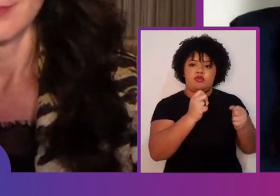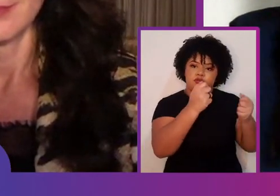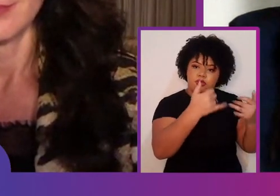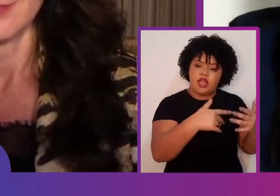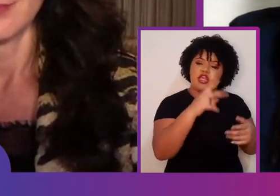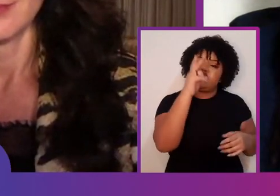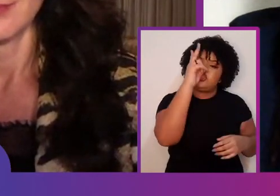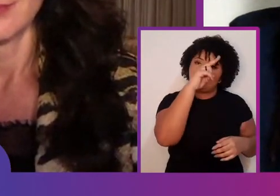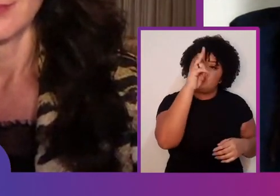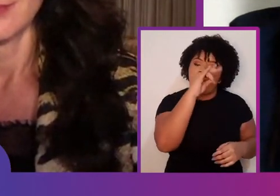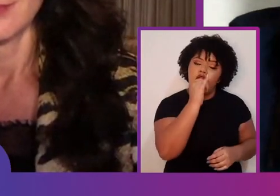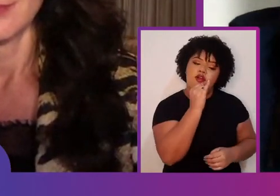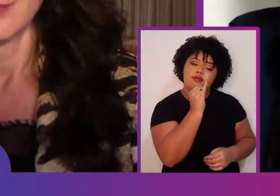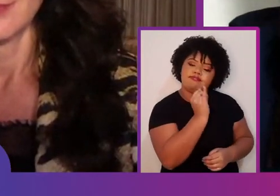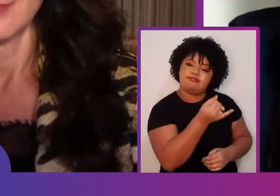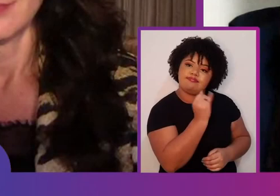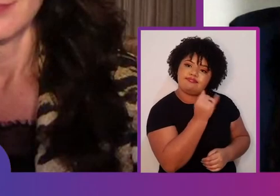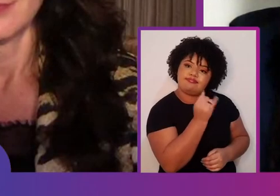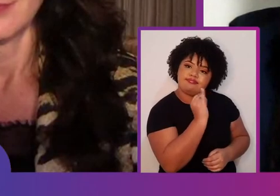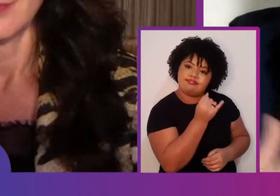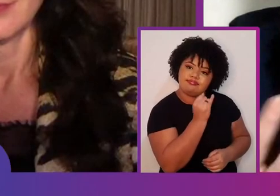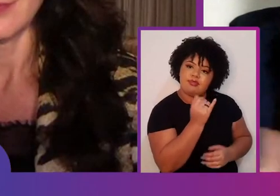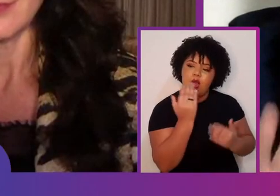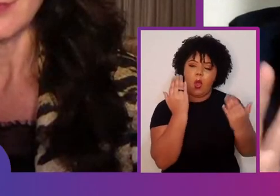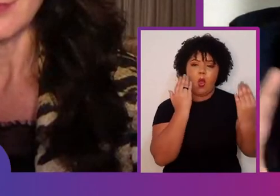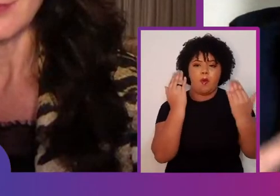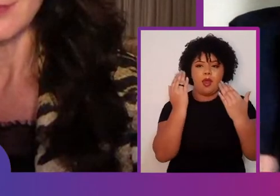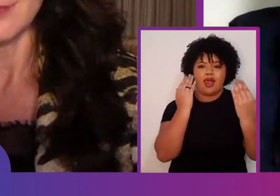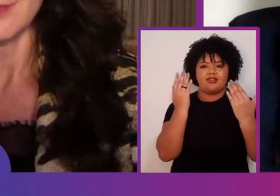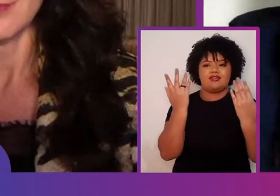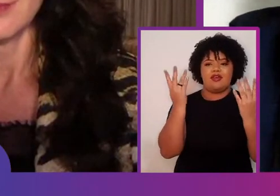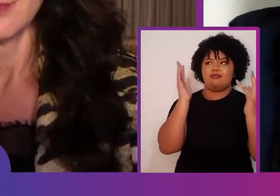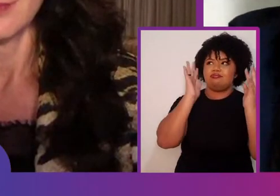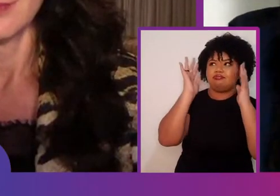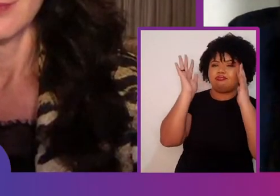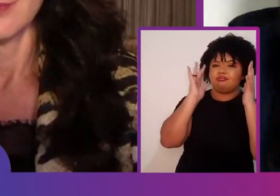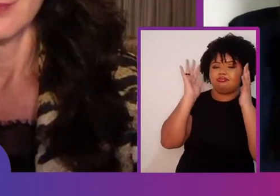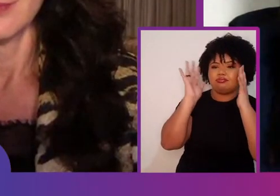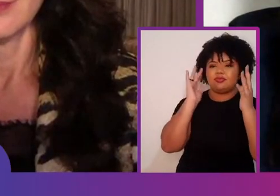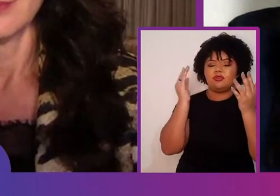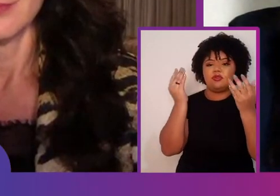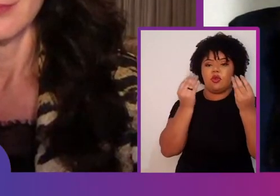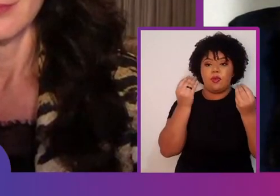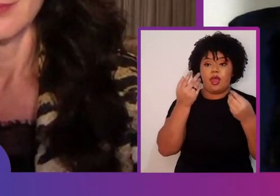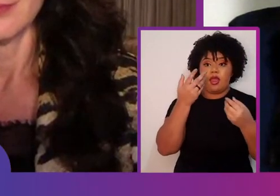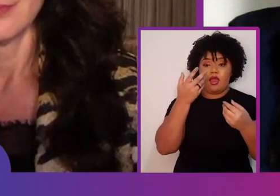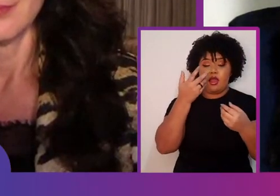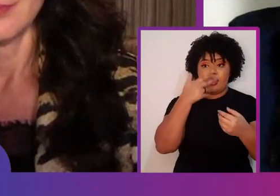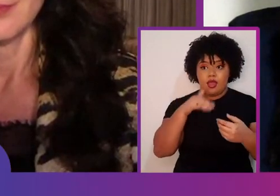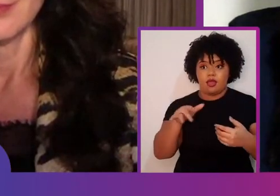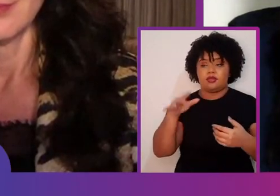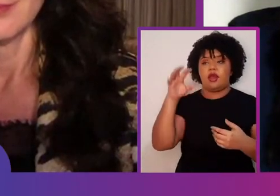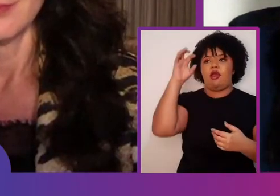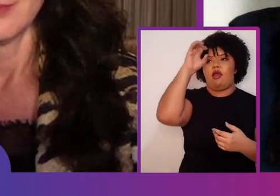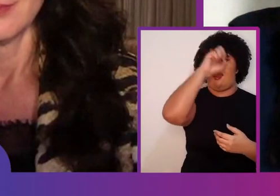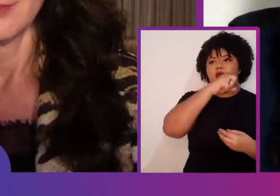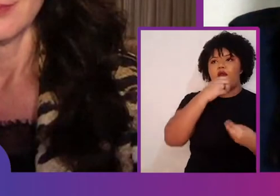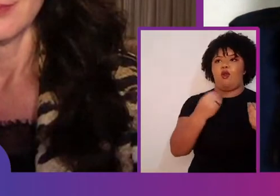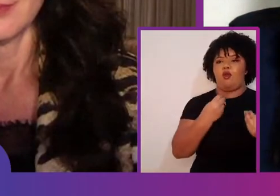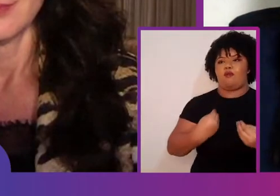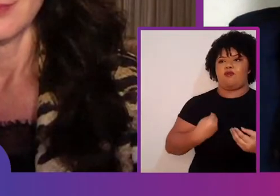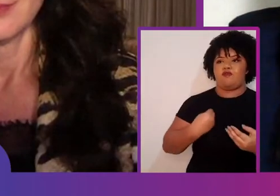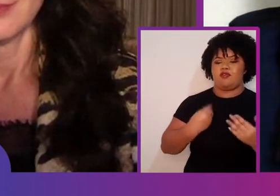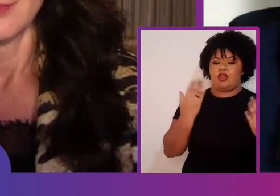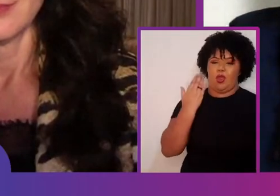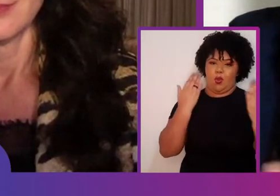contando, sempre no storytelling, sempre, né, com a imaginação, colocando ela num cenário onde ela pode viver a realidade, né? Vejam